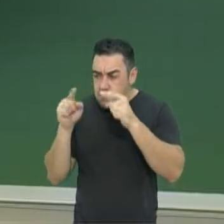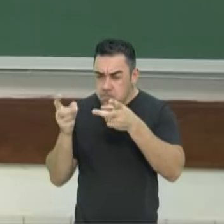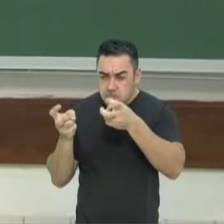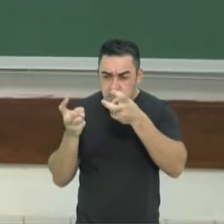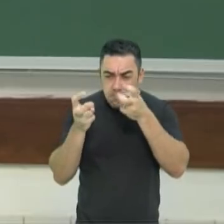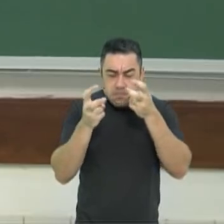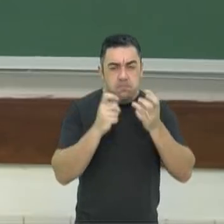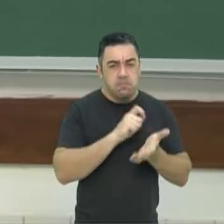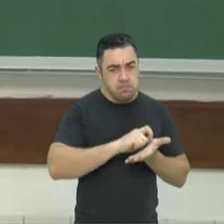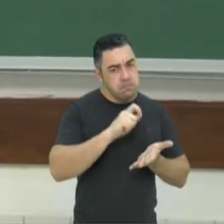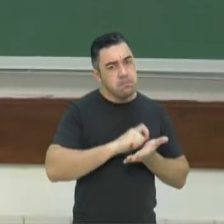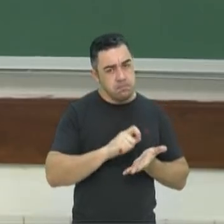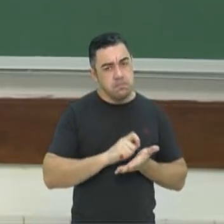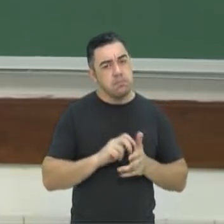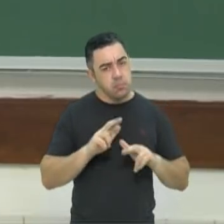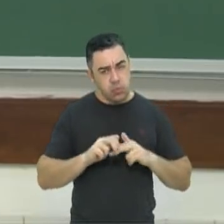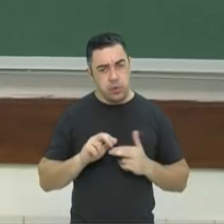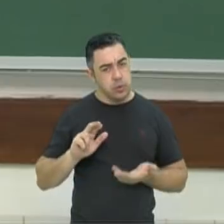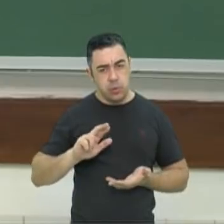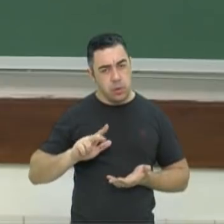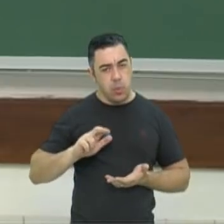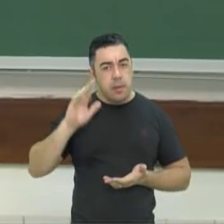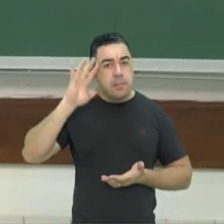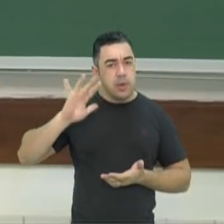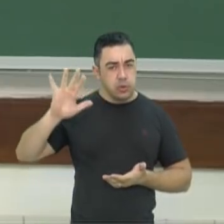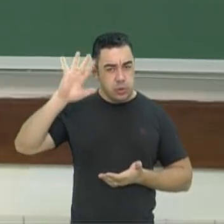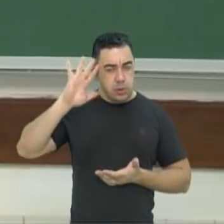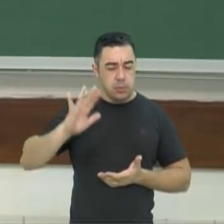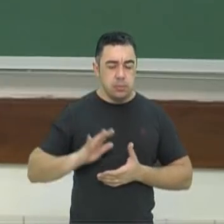por isso, não poderia ser de ficção.